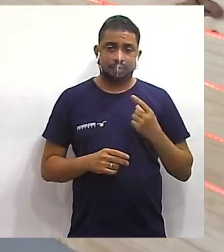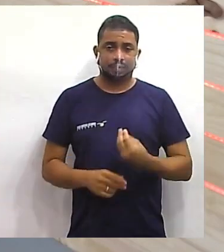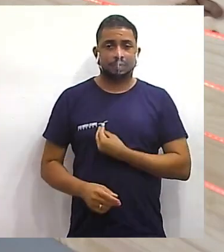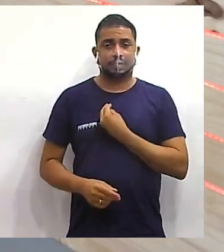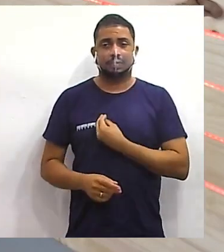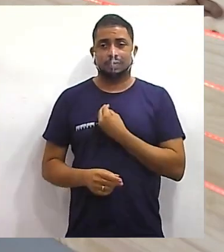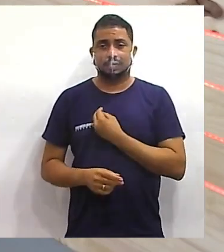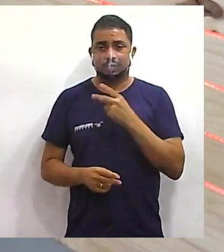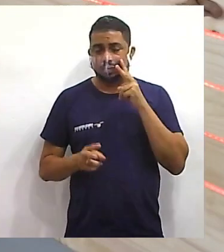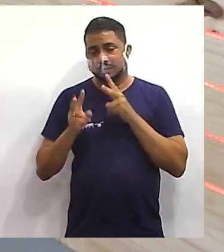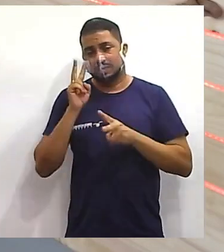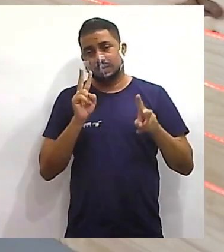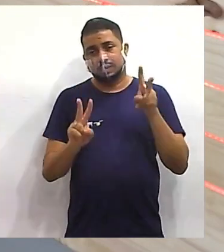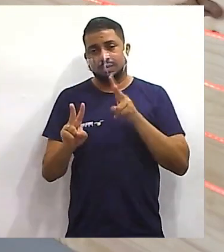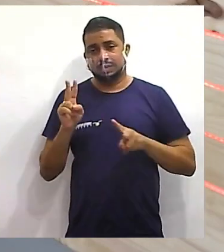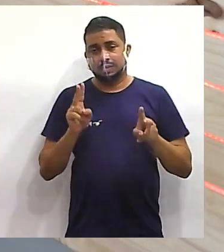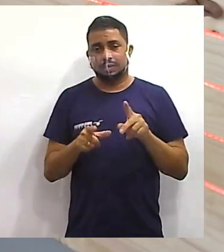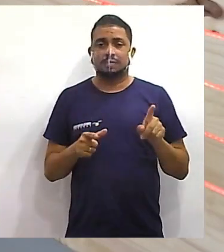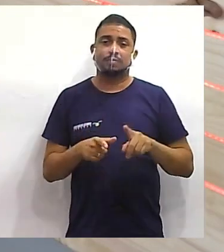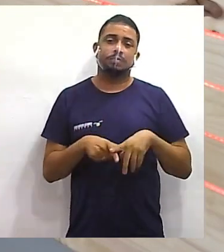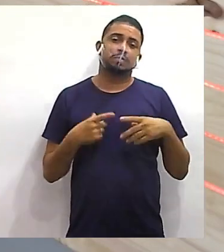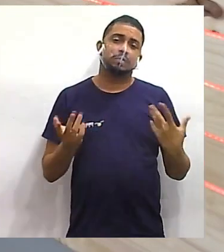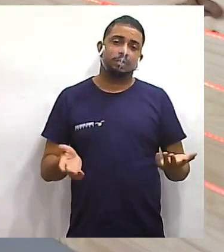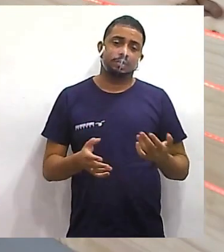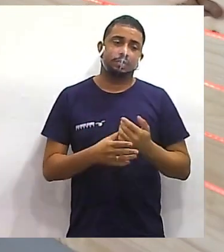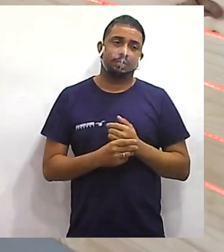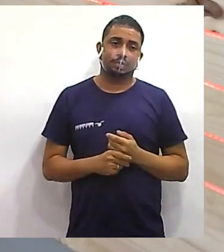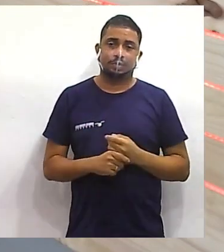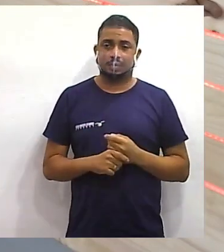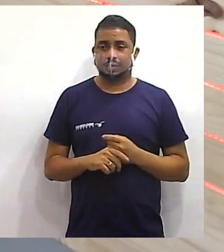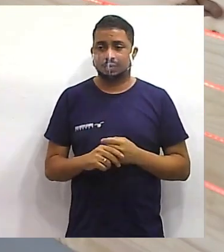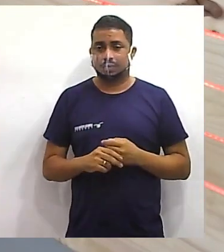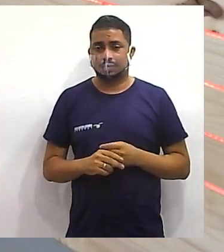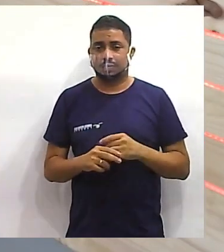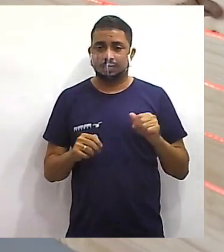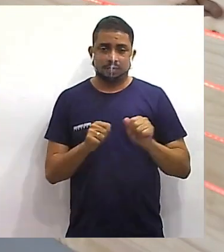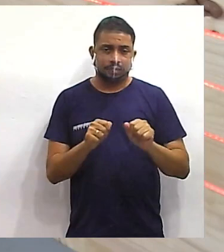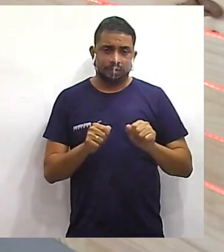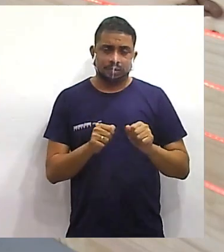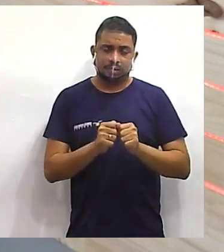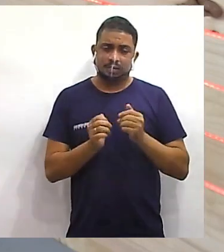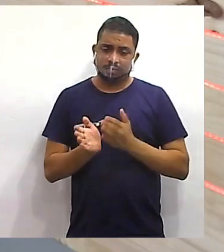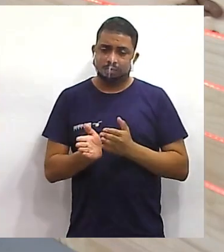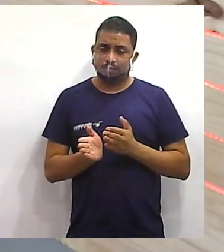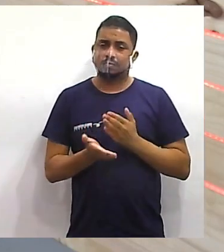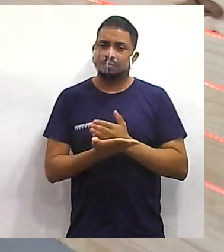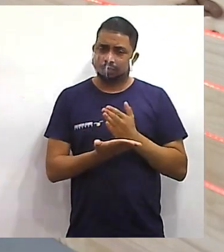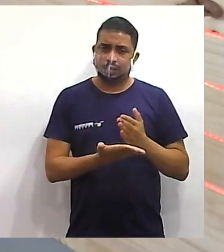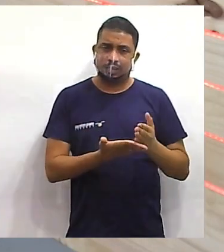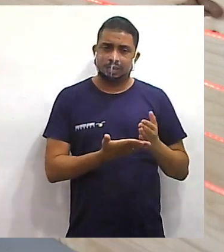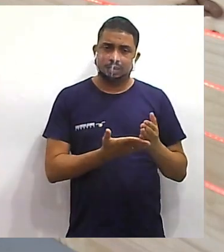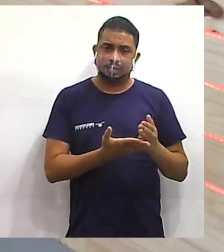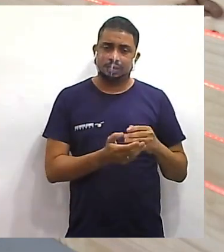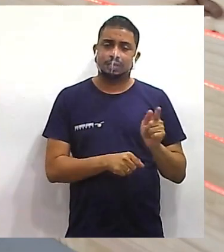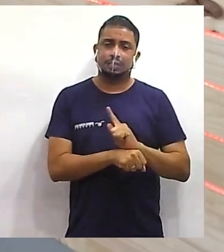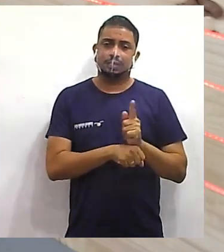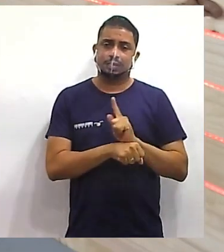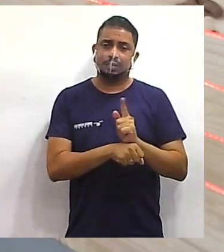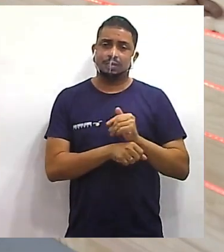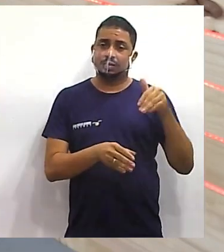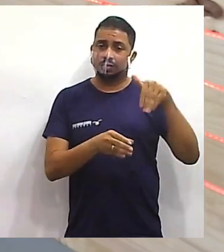gente veja, né? Mas ele faz parte dessa gestão democrática,